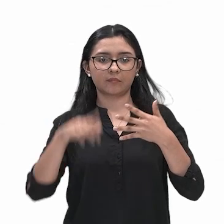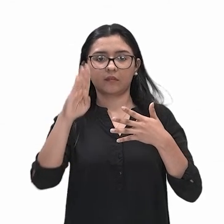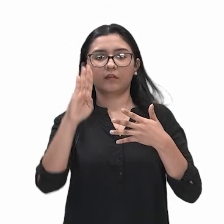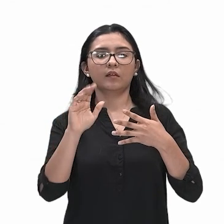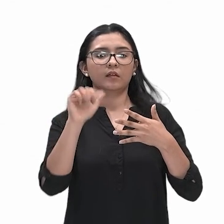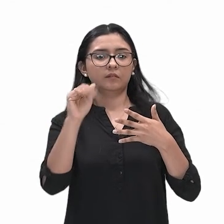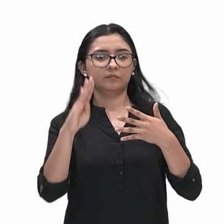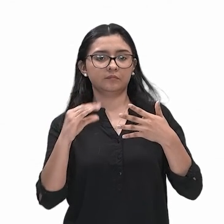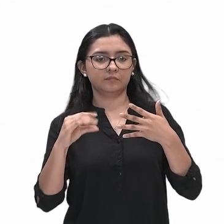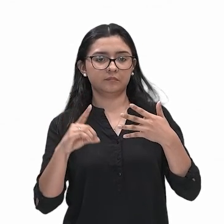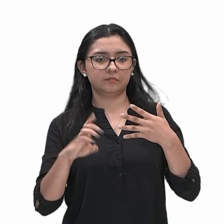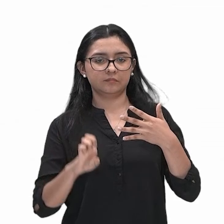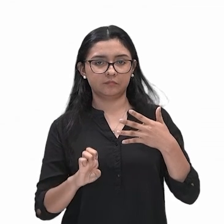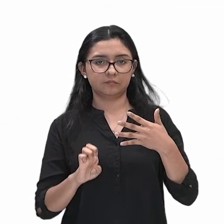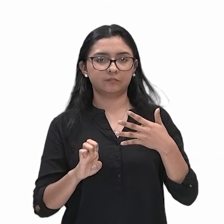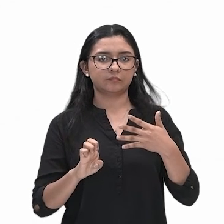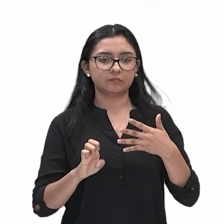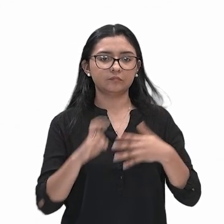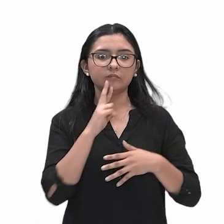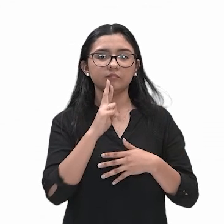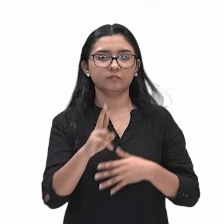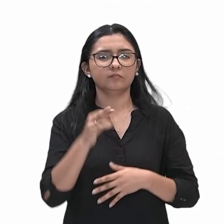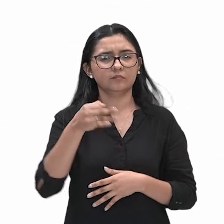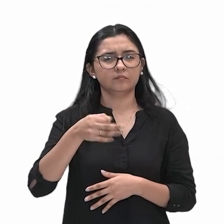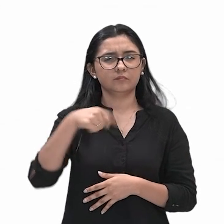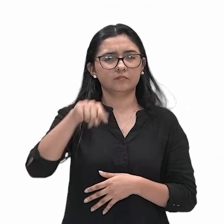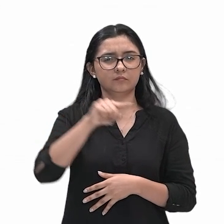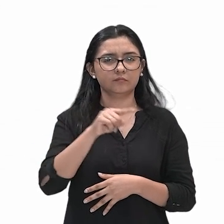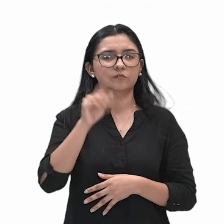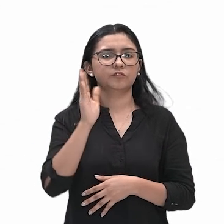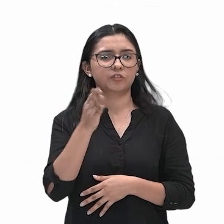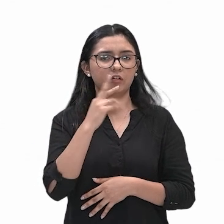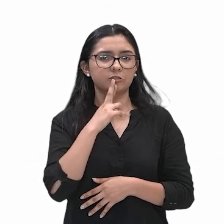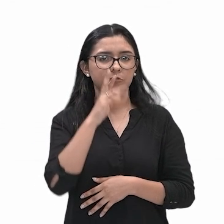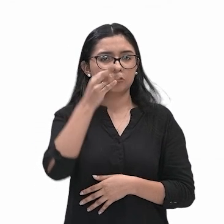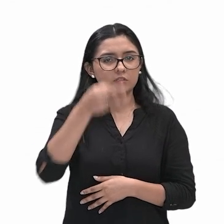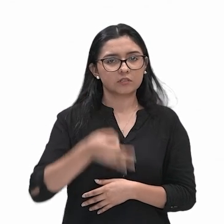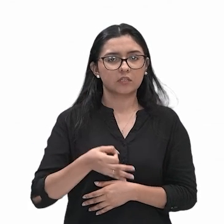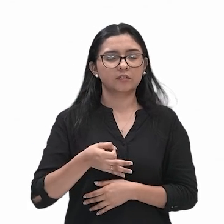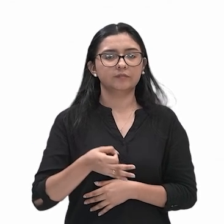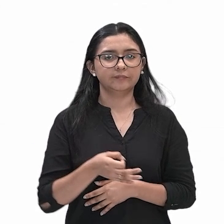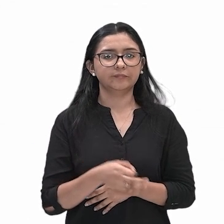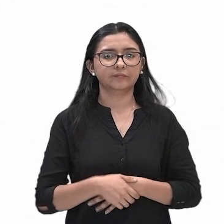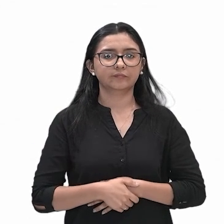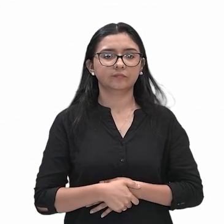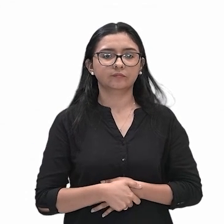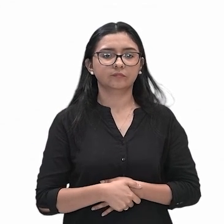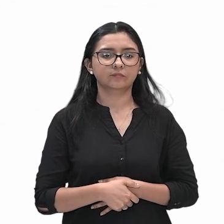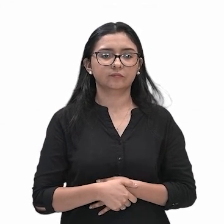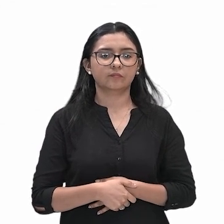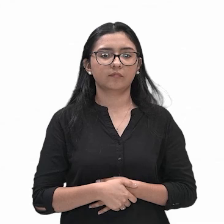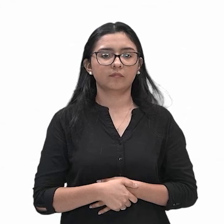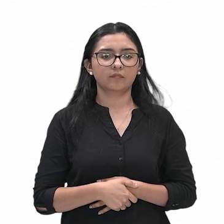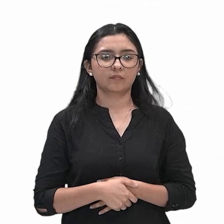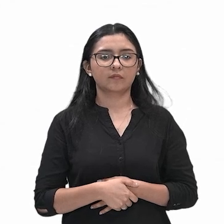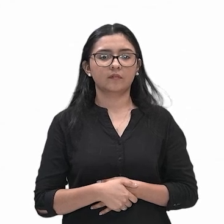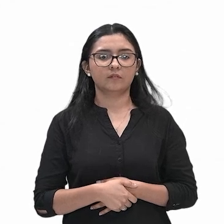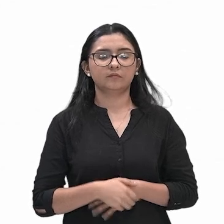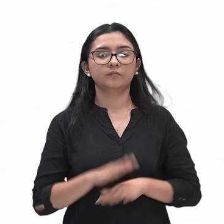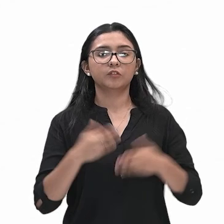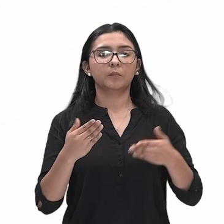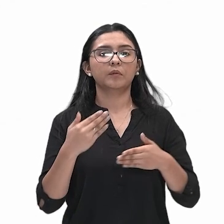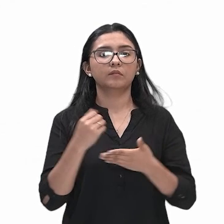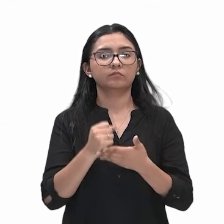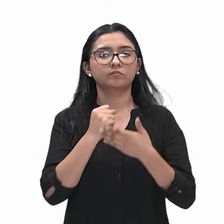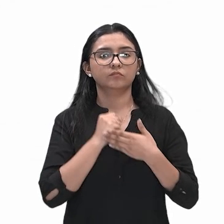e, consequentemente, tenho certeza que todos vocês acertariam essa questão, né? Para poder, né, suprir